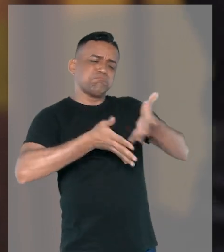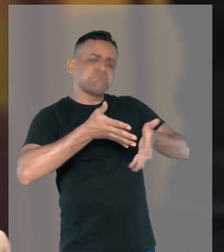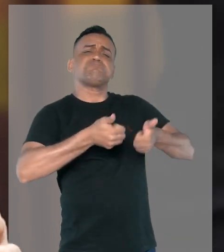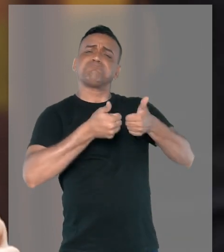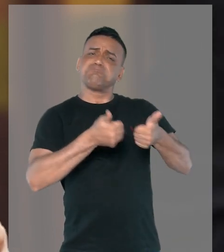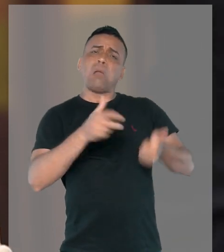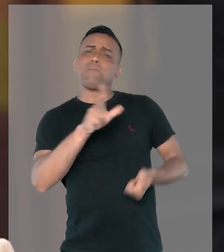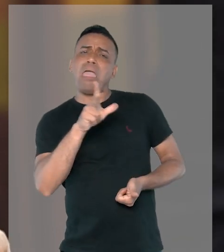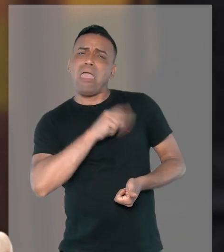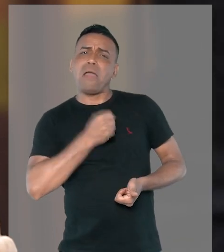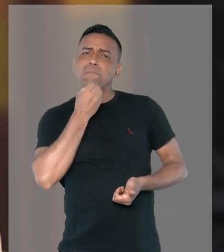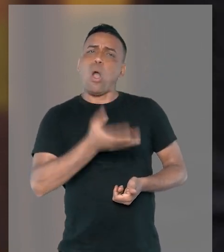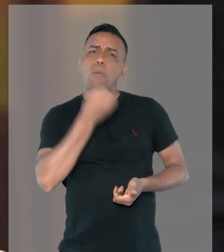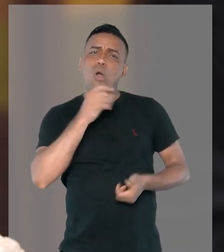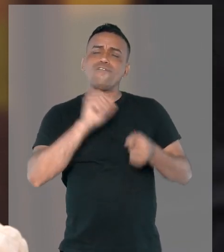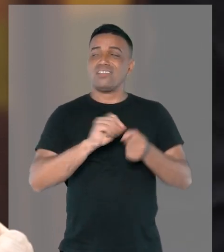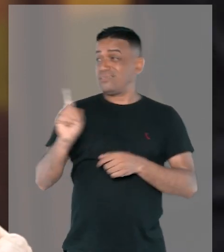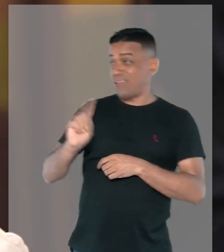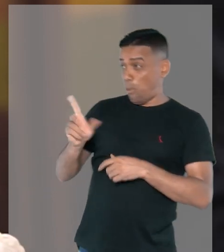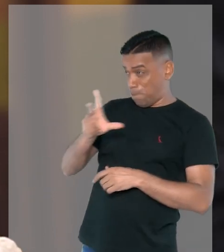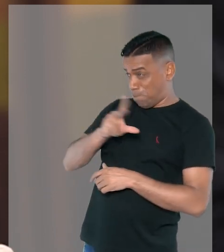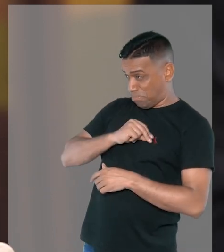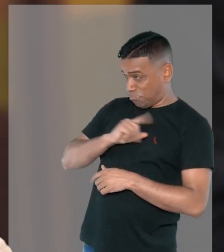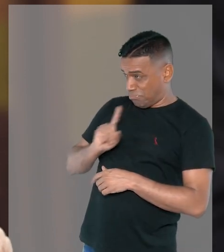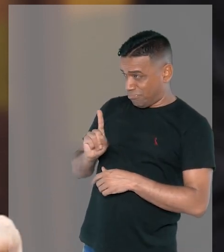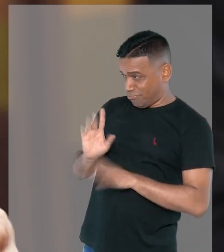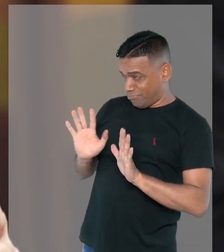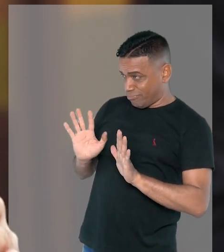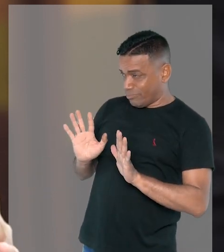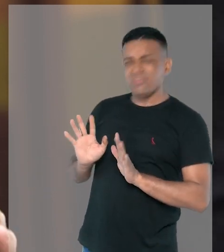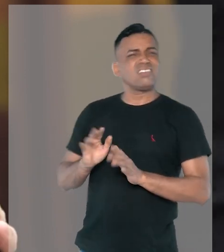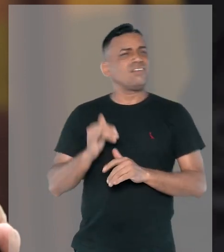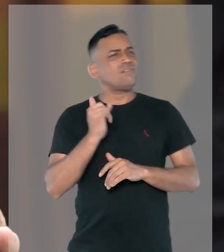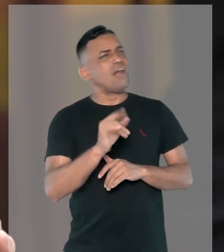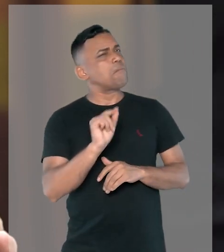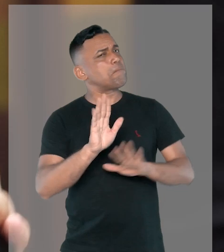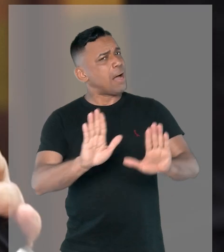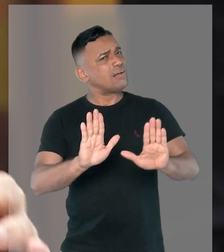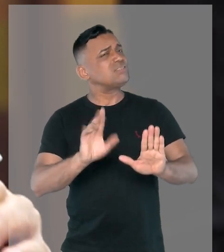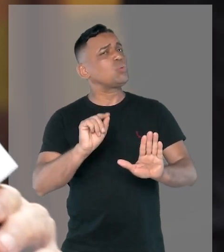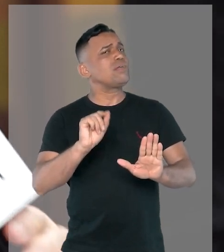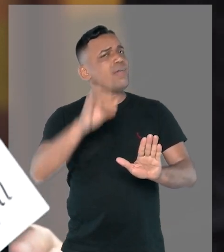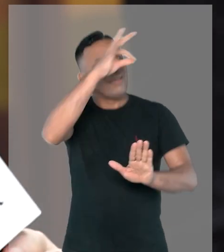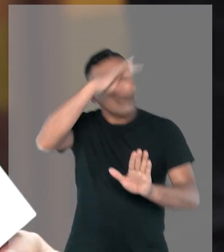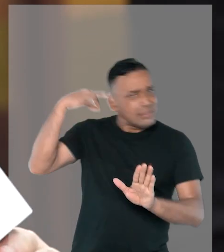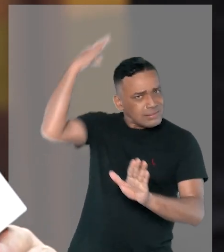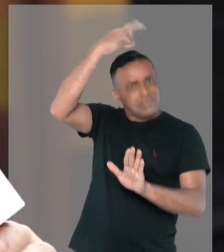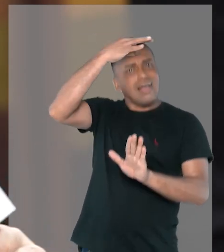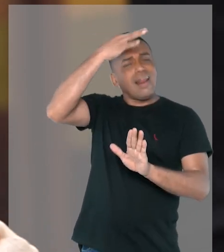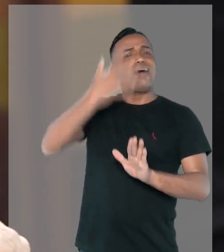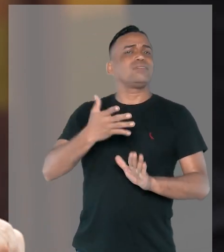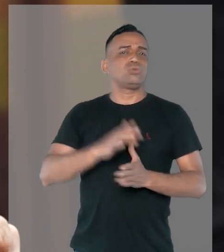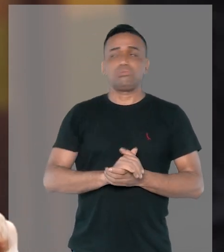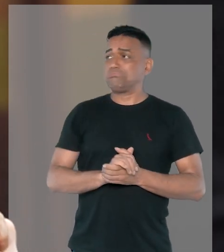muitos méritos, não tenho? E ele diz, não mérito. Okay? Aí ele disse assim, mas então o que é sagrado para você? Ele